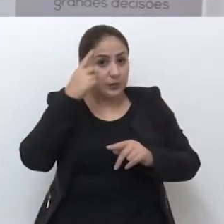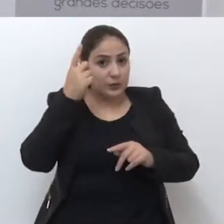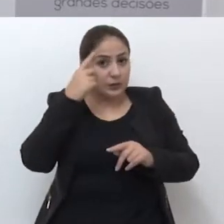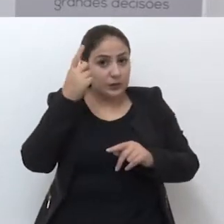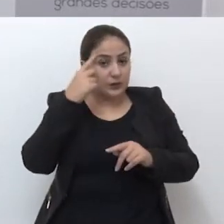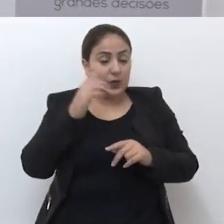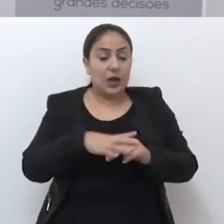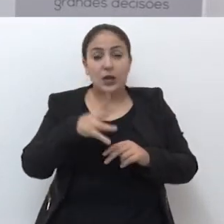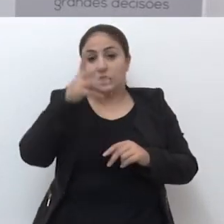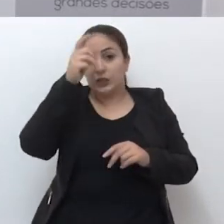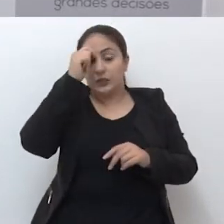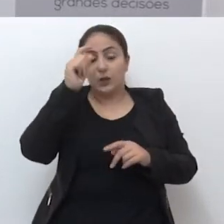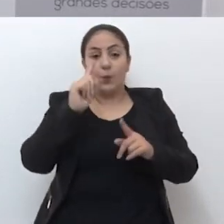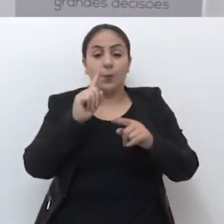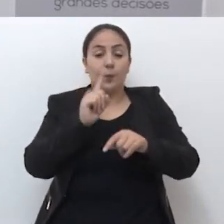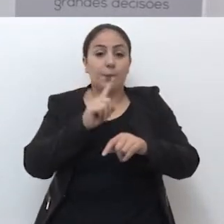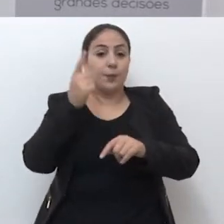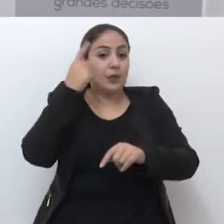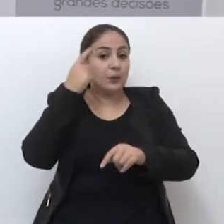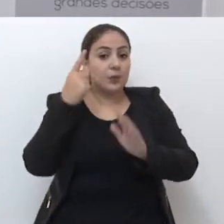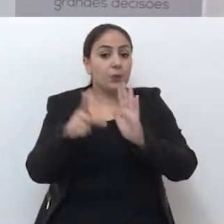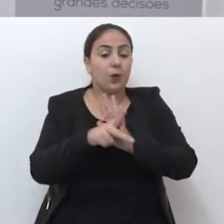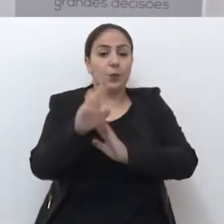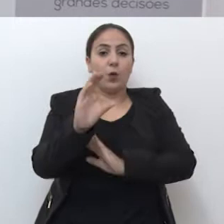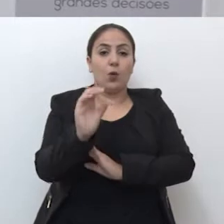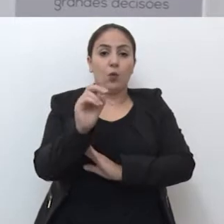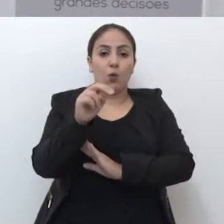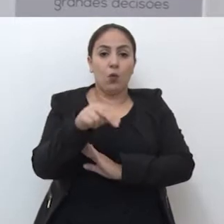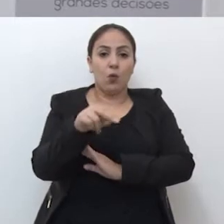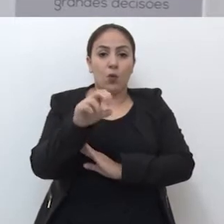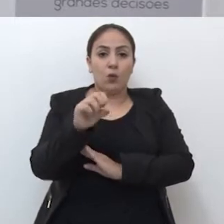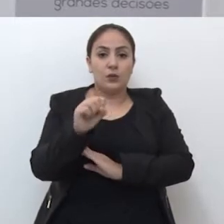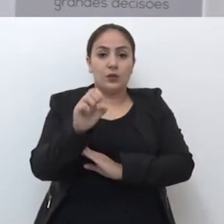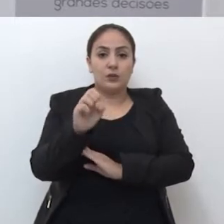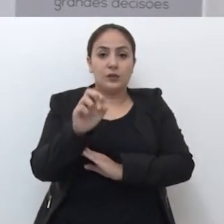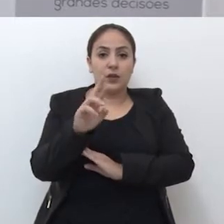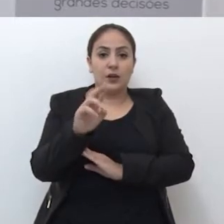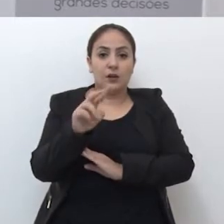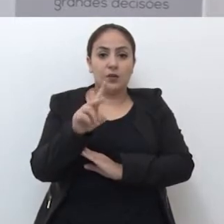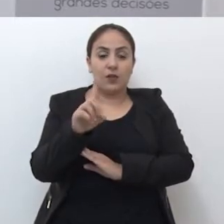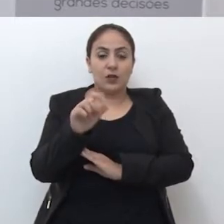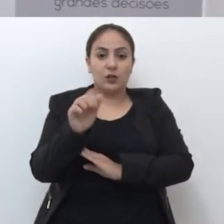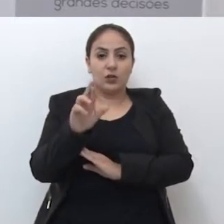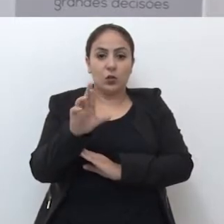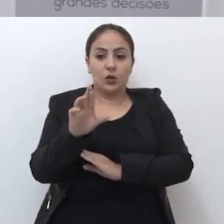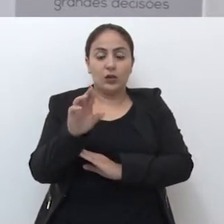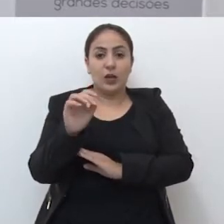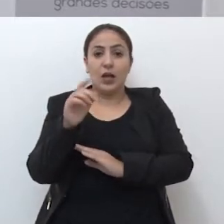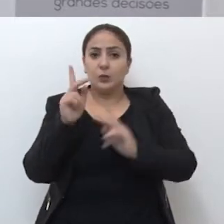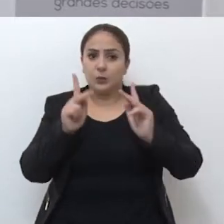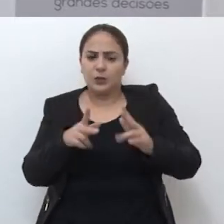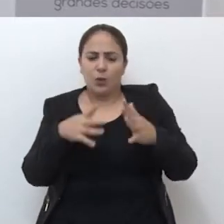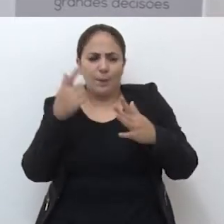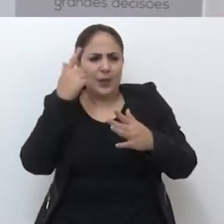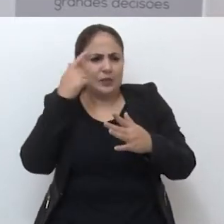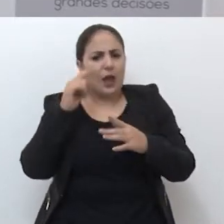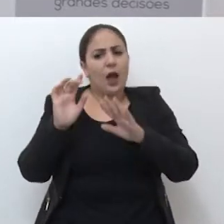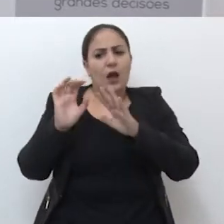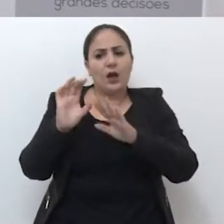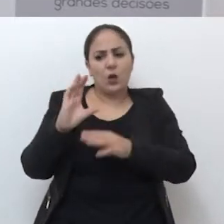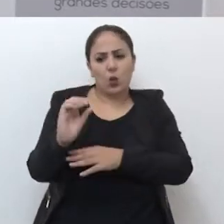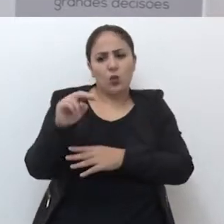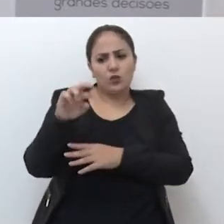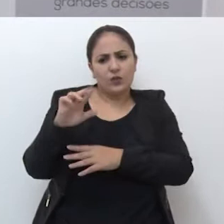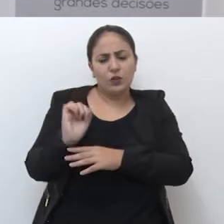têm ao analisar um pensamento conservador. Geralmente as pessoas confundem conservadorismo com algo